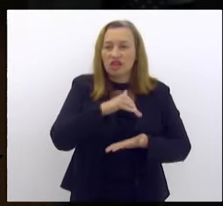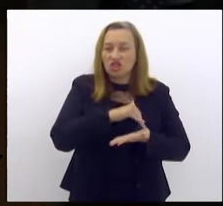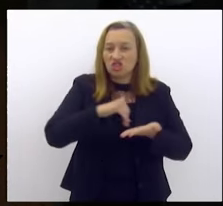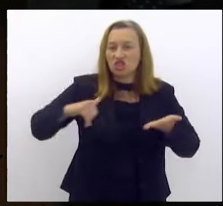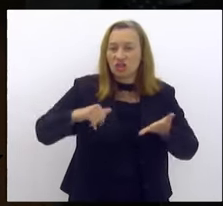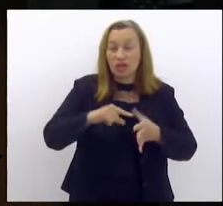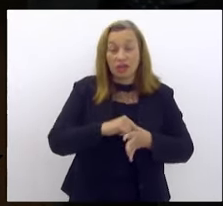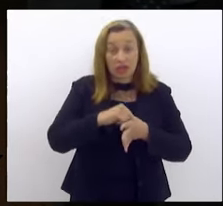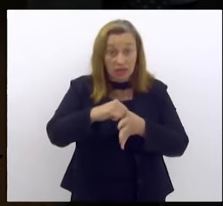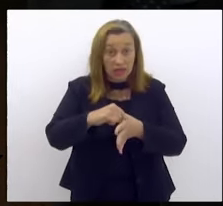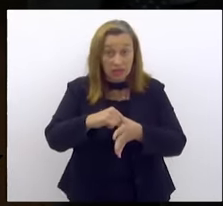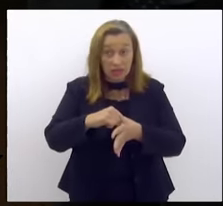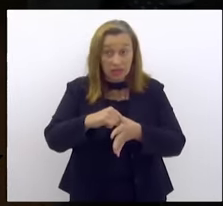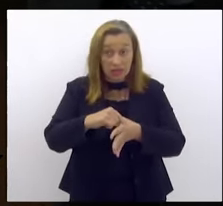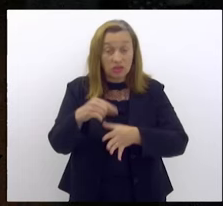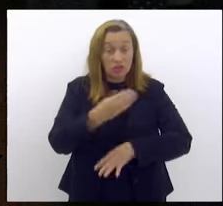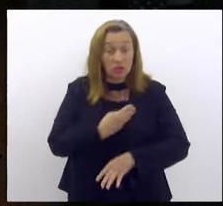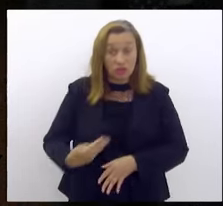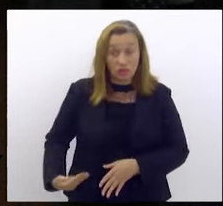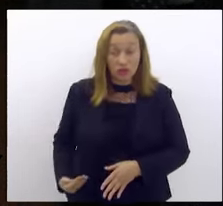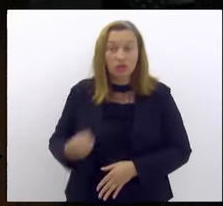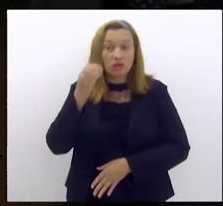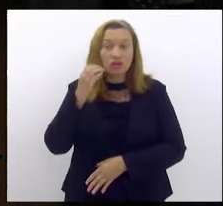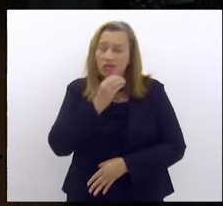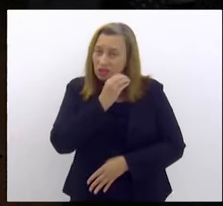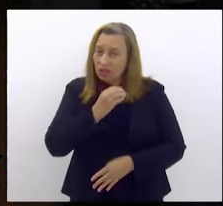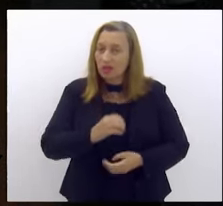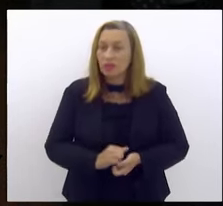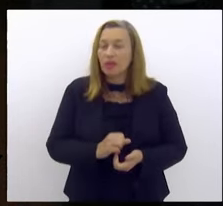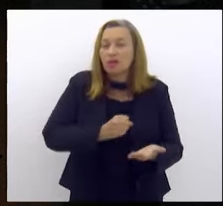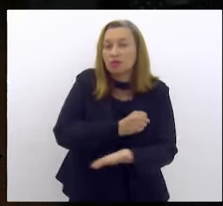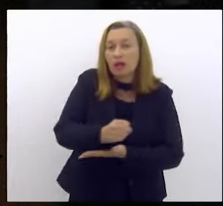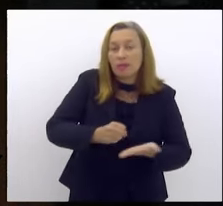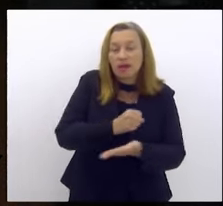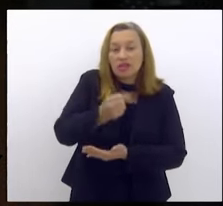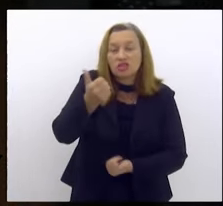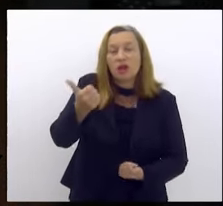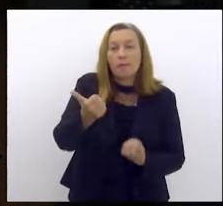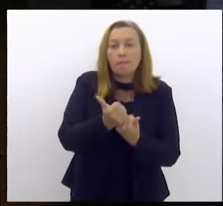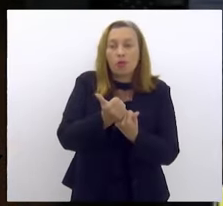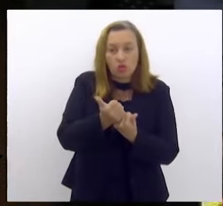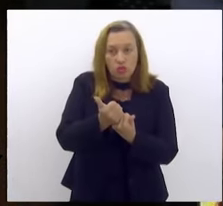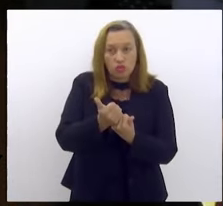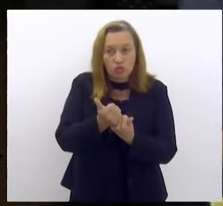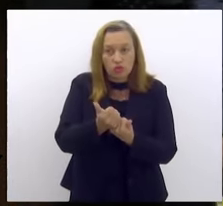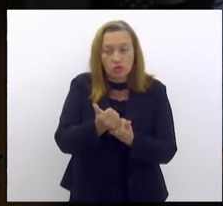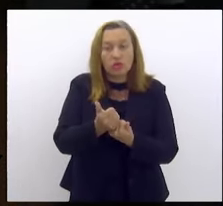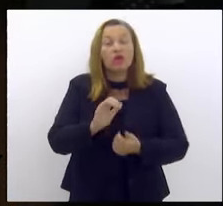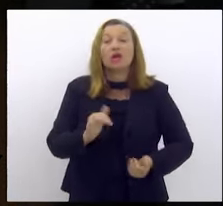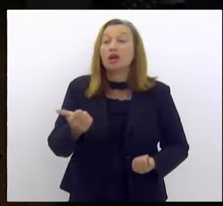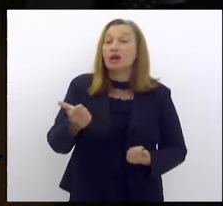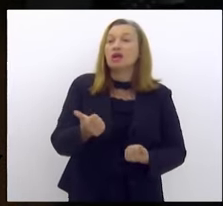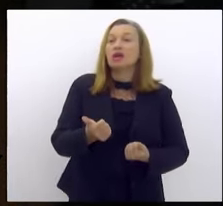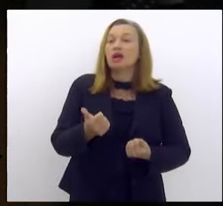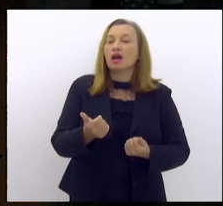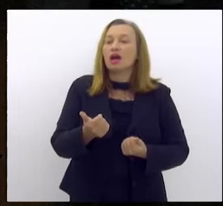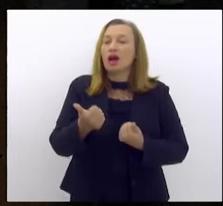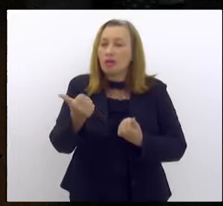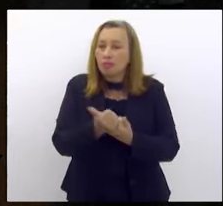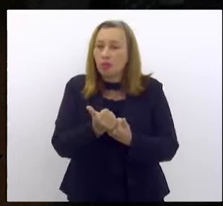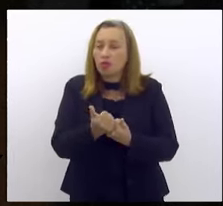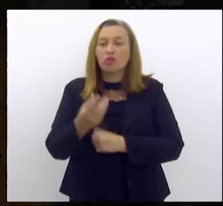governo. Eu sou vice-líder do governo Cláudio Castro. Eu integro a base de apoio, apoio o governador Cláudio Castro.